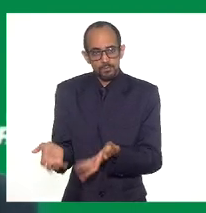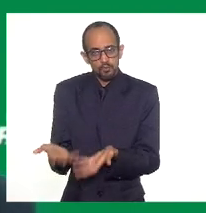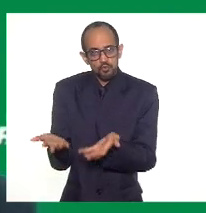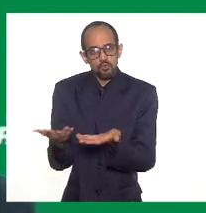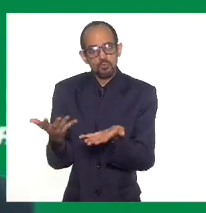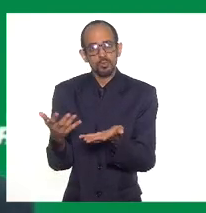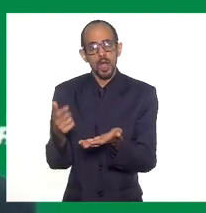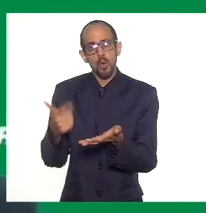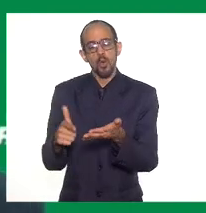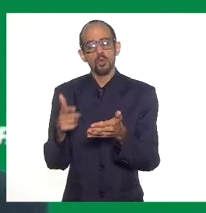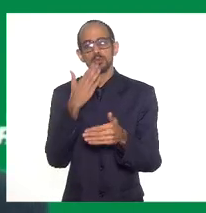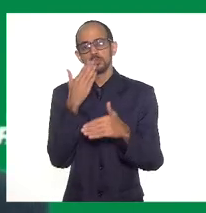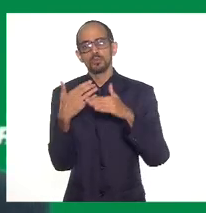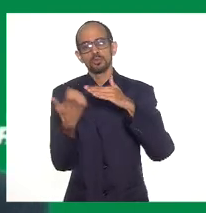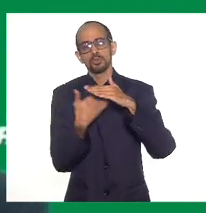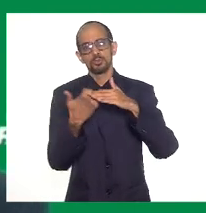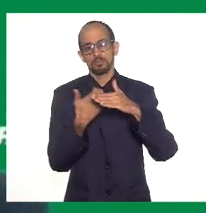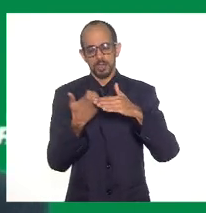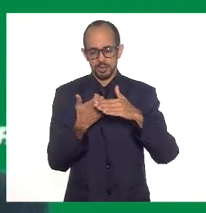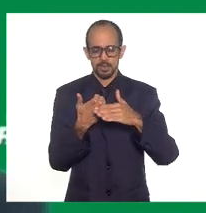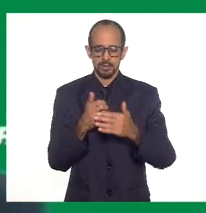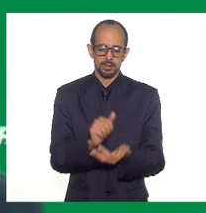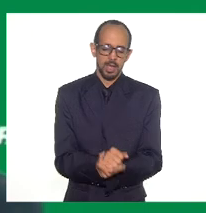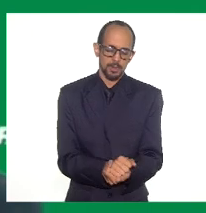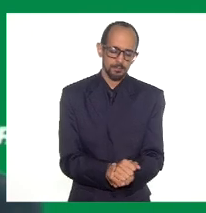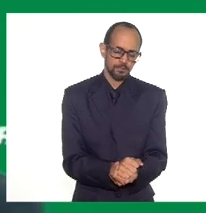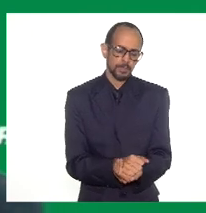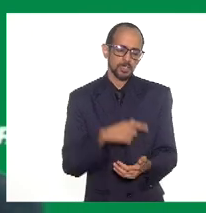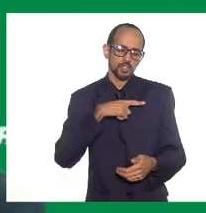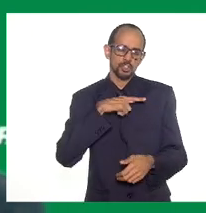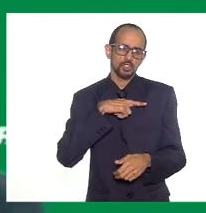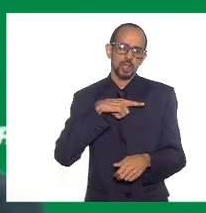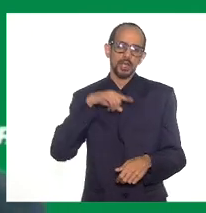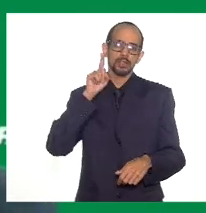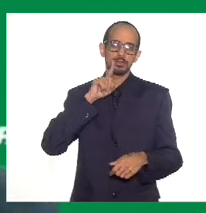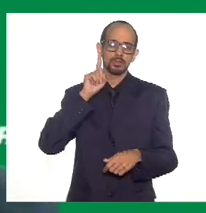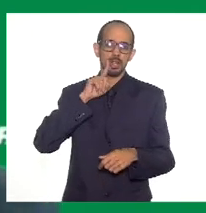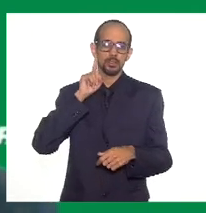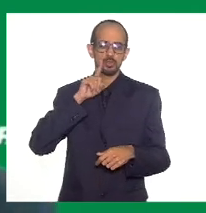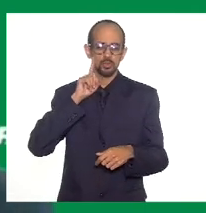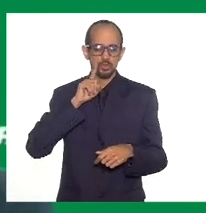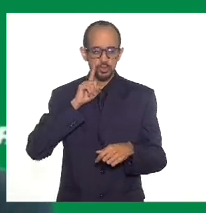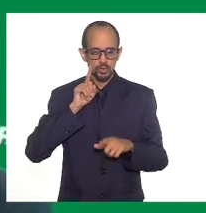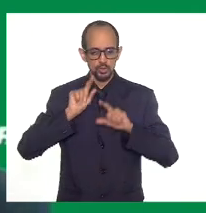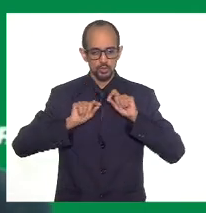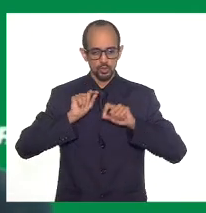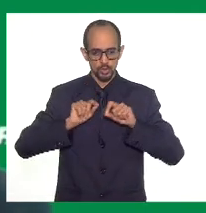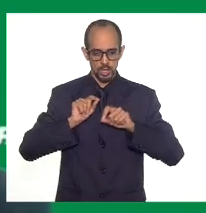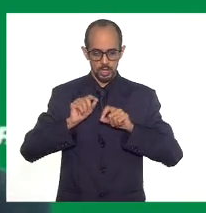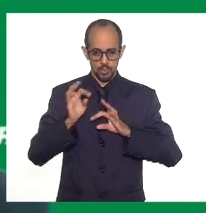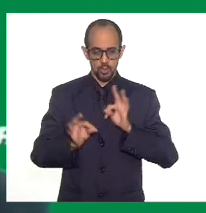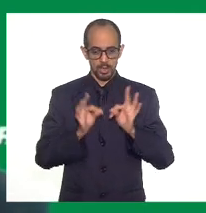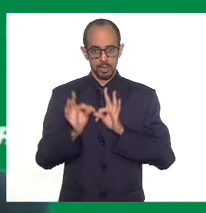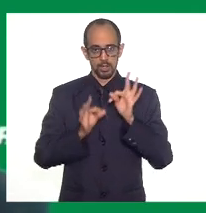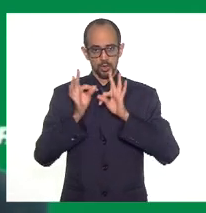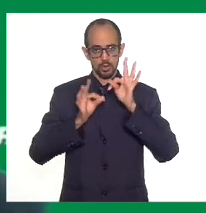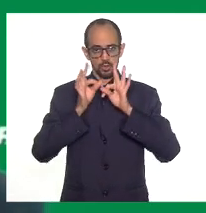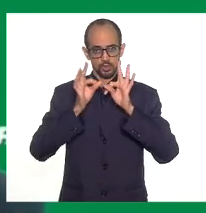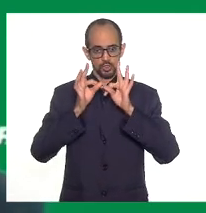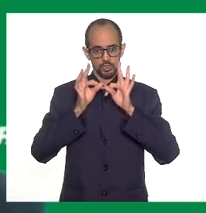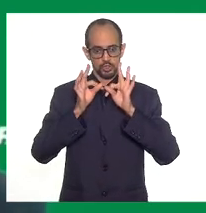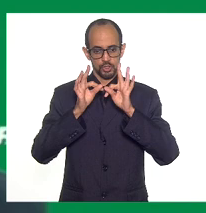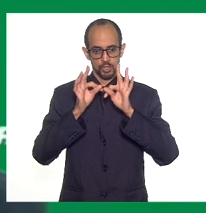de petróleo nos seus territórios. A gente tem um caso recente, né, dos Estados Unidos, que com a tecnologia de